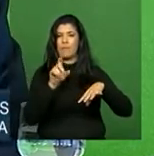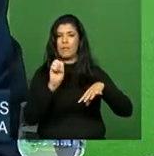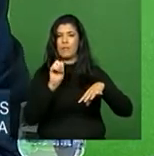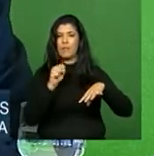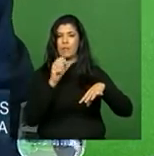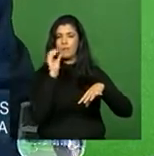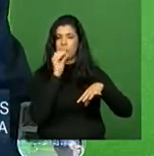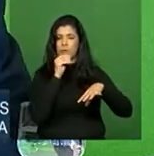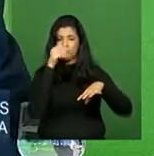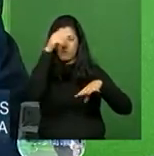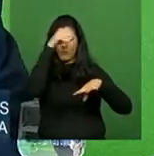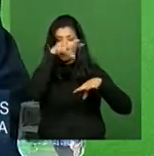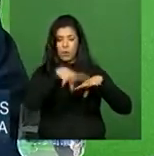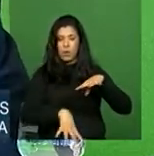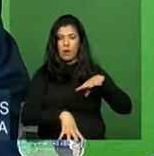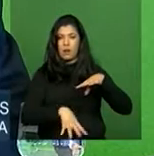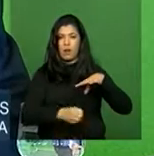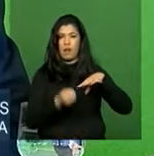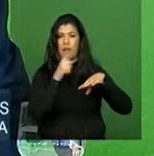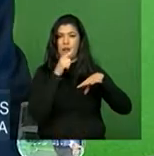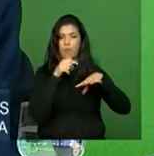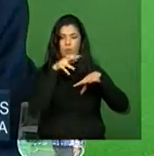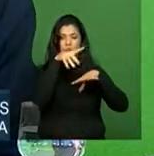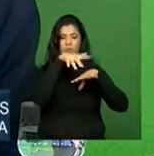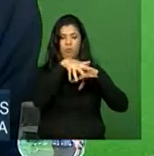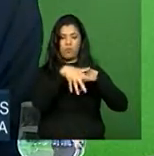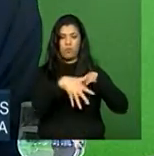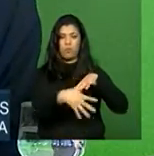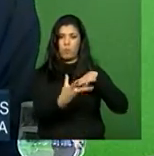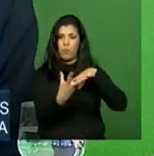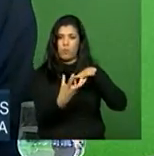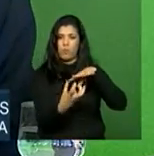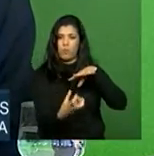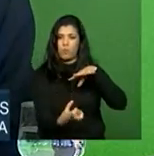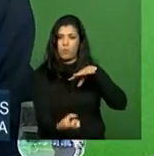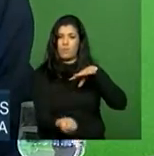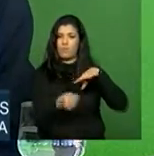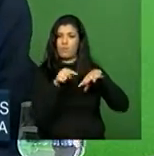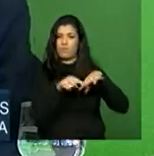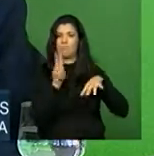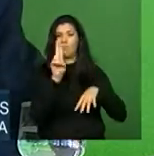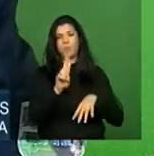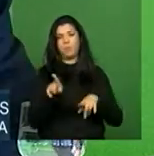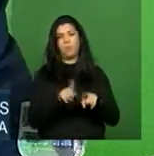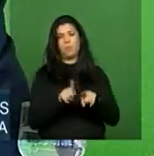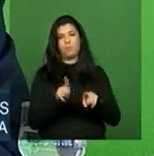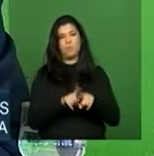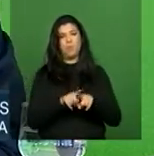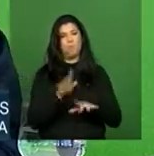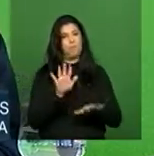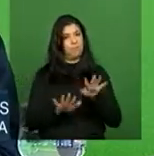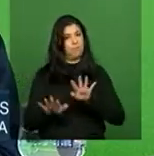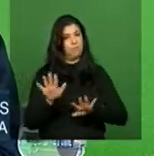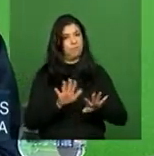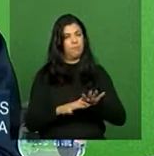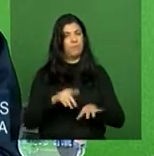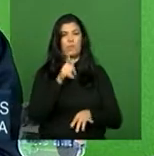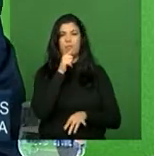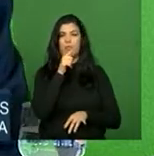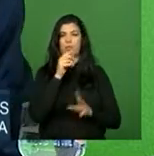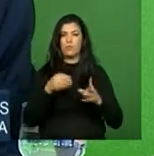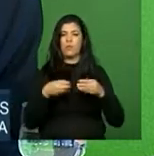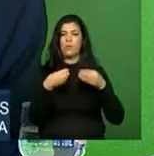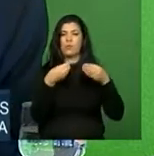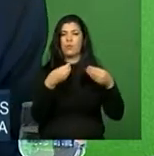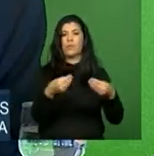impressionante tão obras na uso racional da água nós estabelecemos um bônus